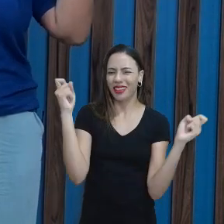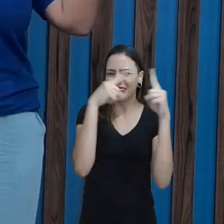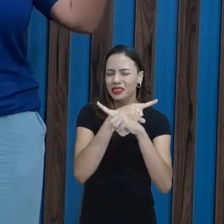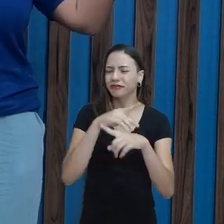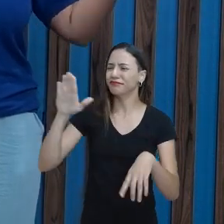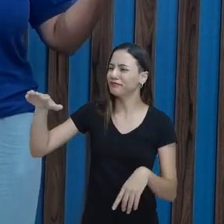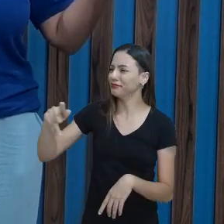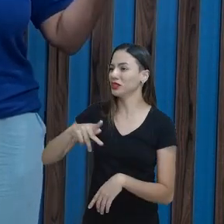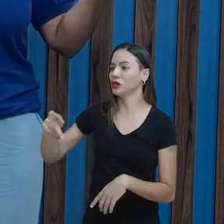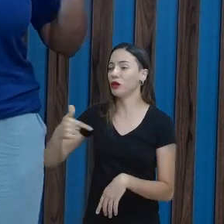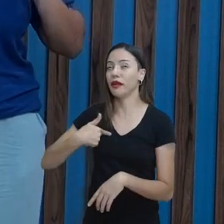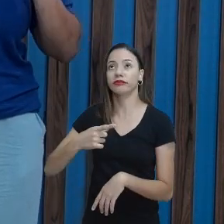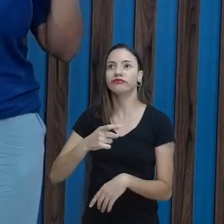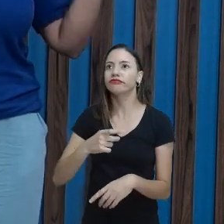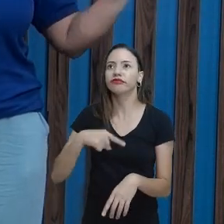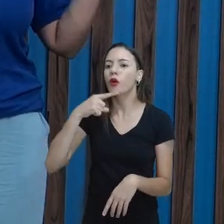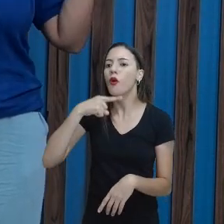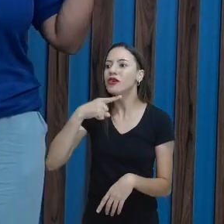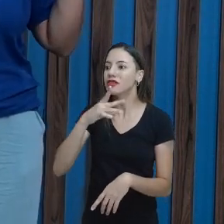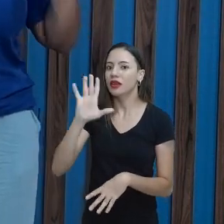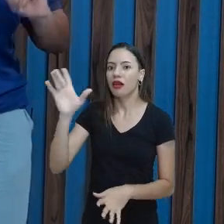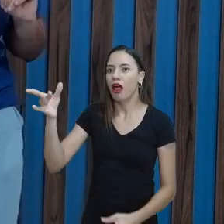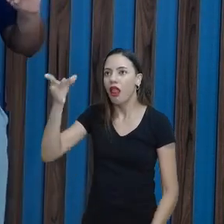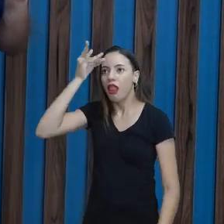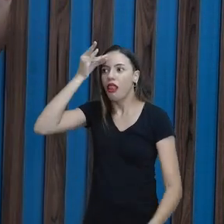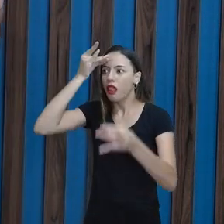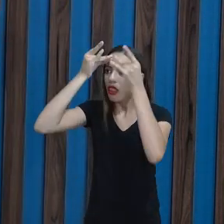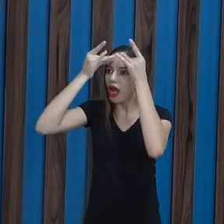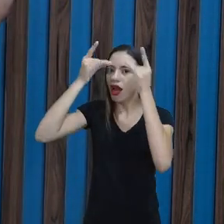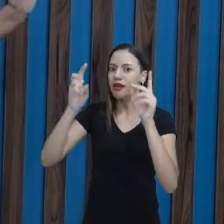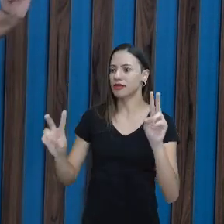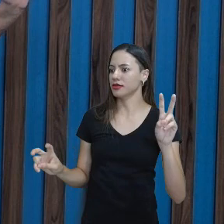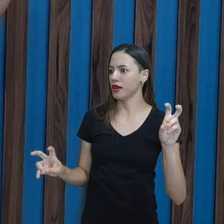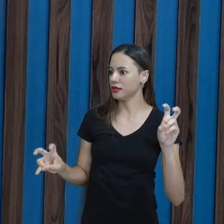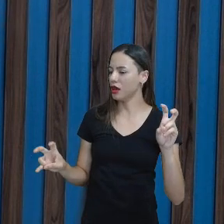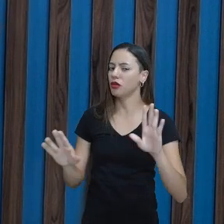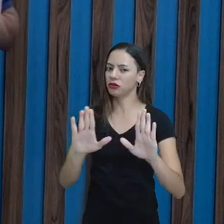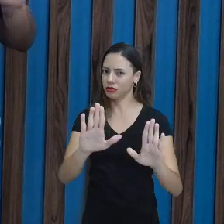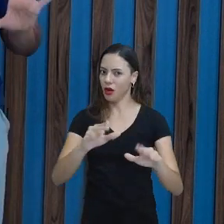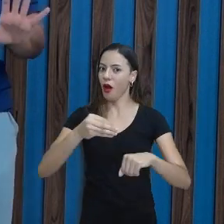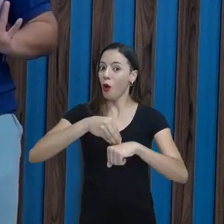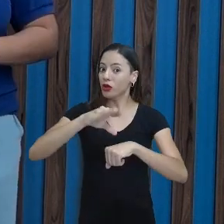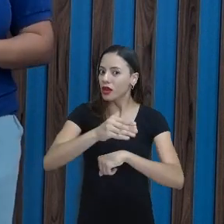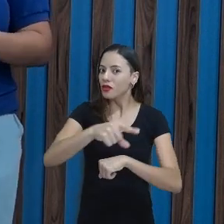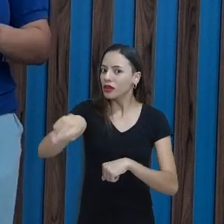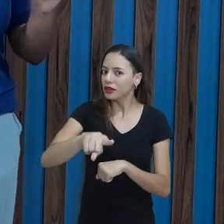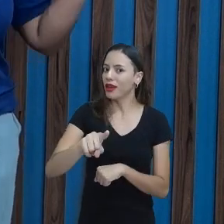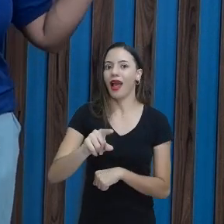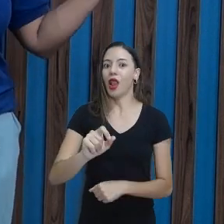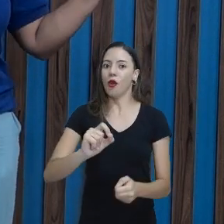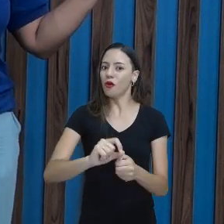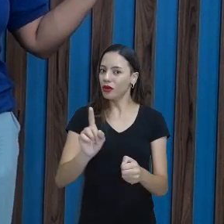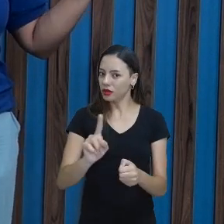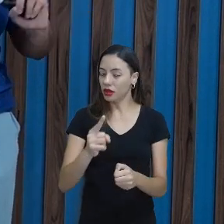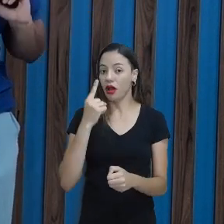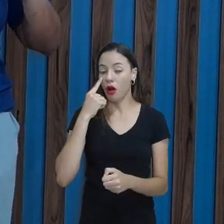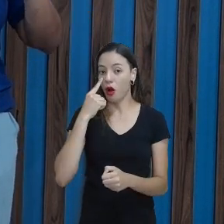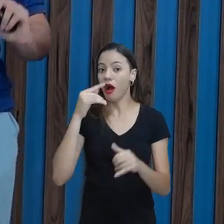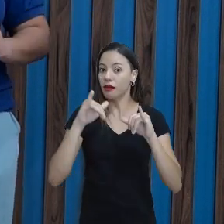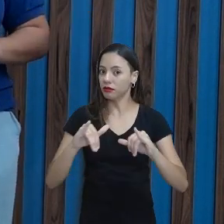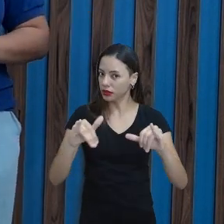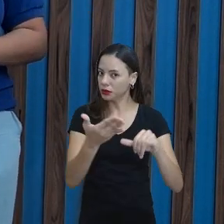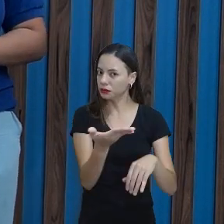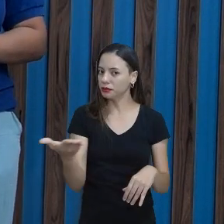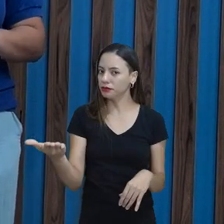Camila, eu não vou decorar citações. Inclusive, eu digo que não faça isso. Porque se vocês inserirem, e aqui fica um alerta, né?